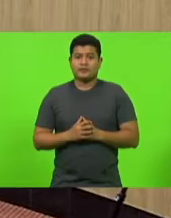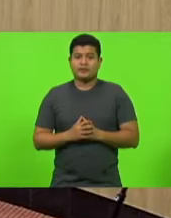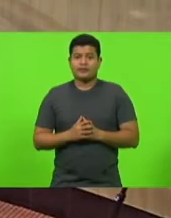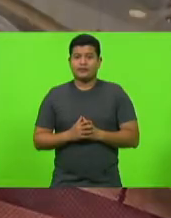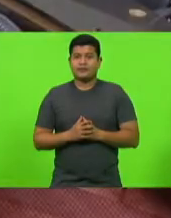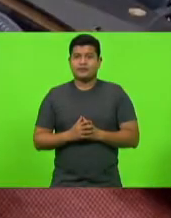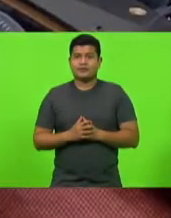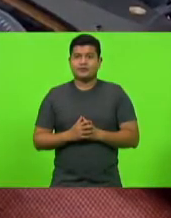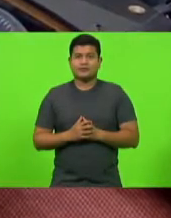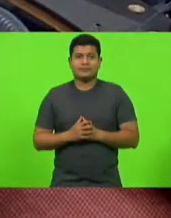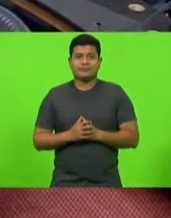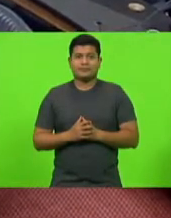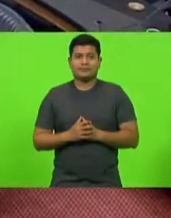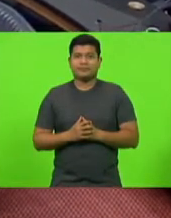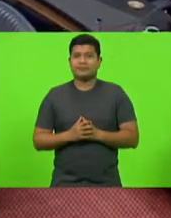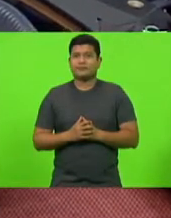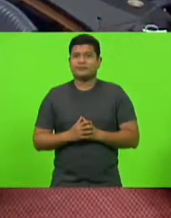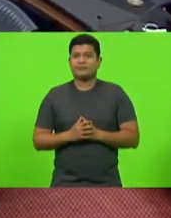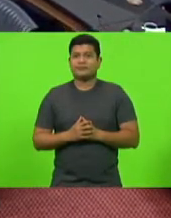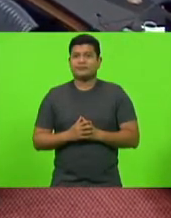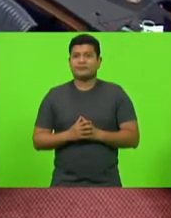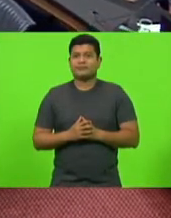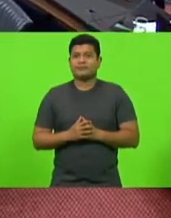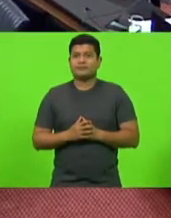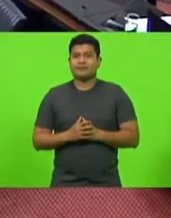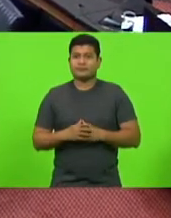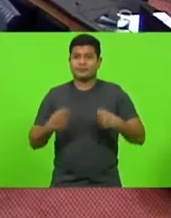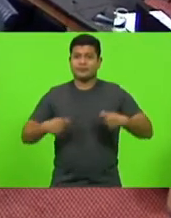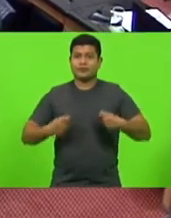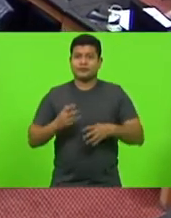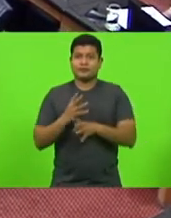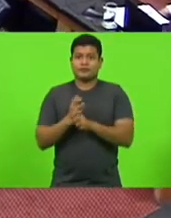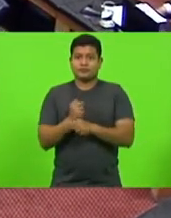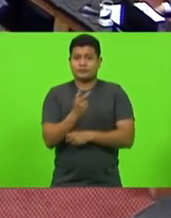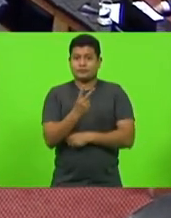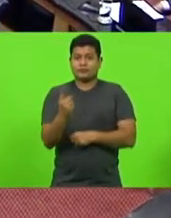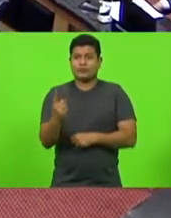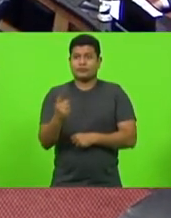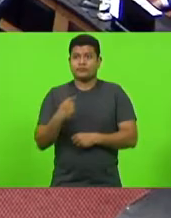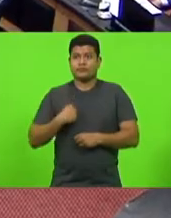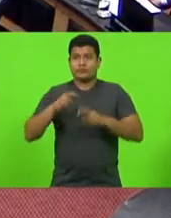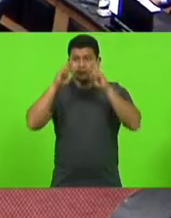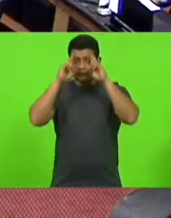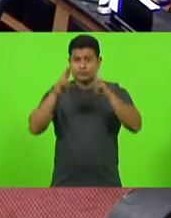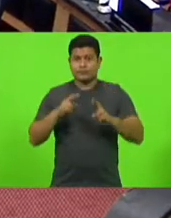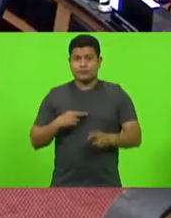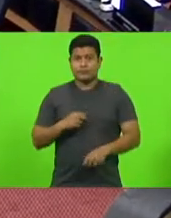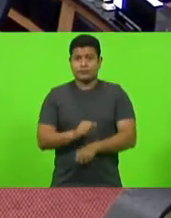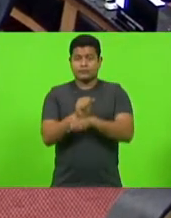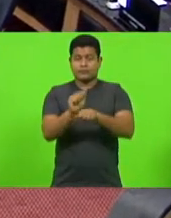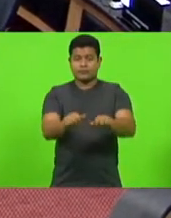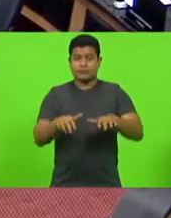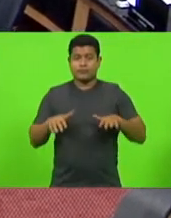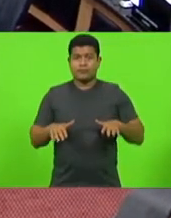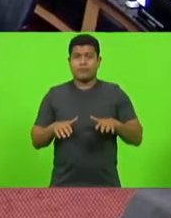Nós precisamos de, no mínimo, 21. Então, vamos respeitar a ordem do dia. Essa presidência suspende a presente sessão